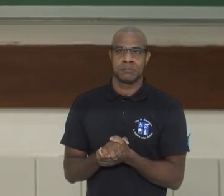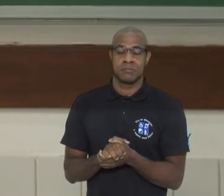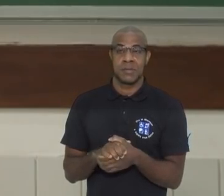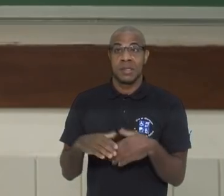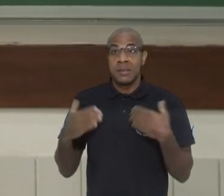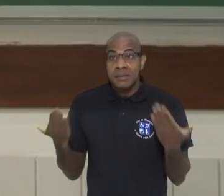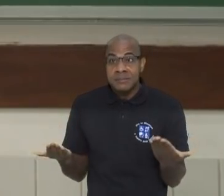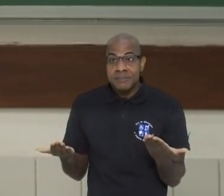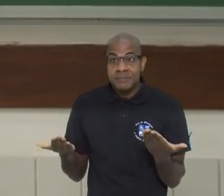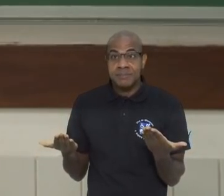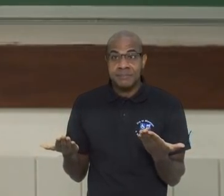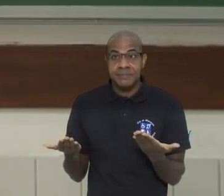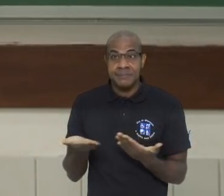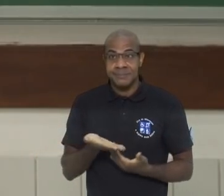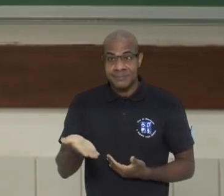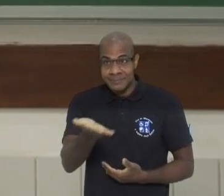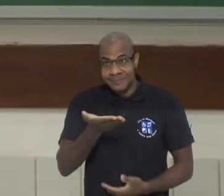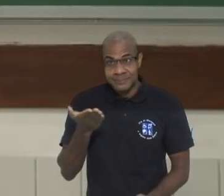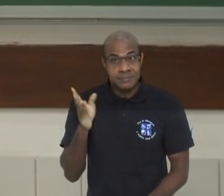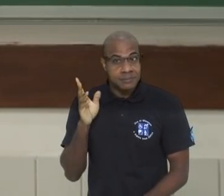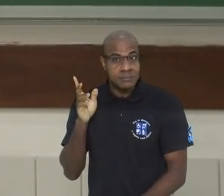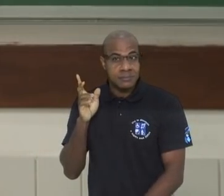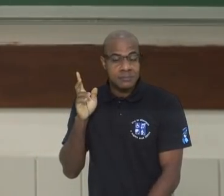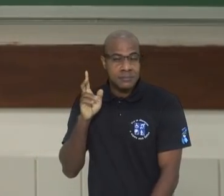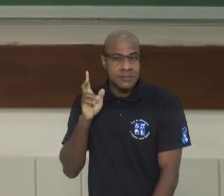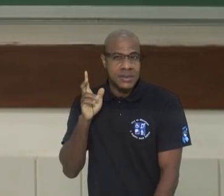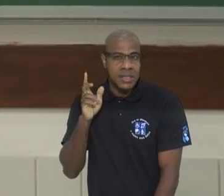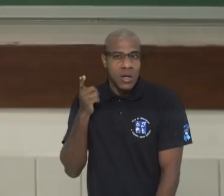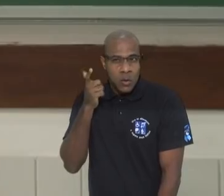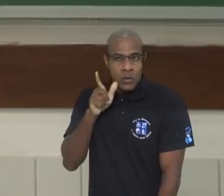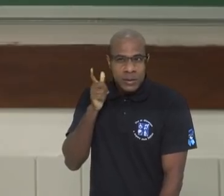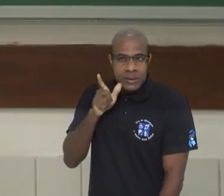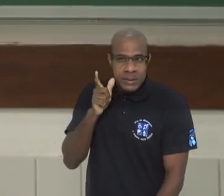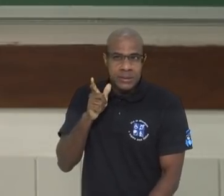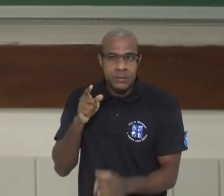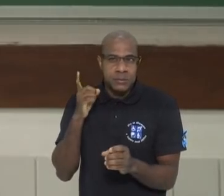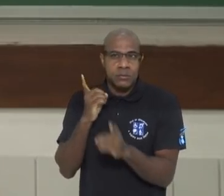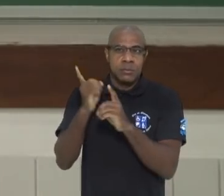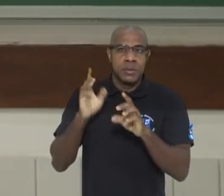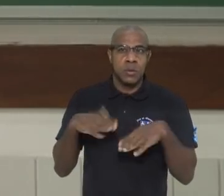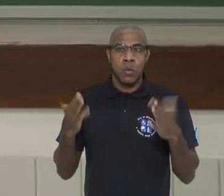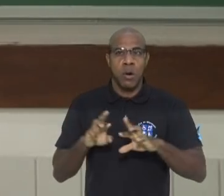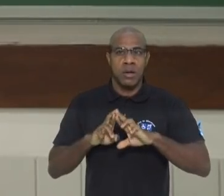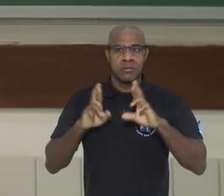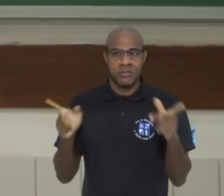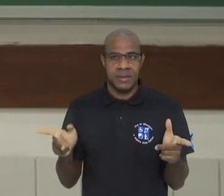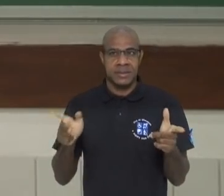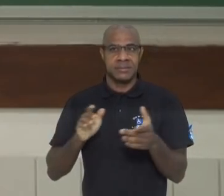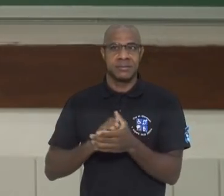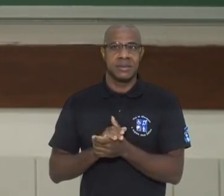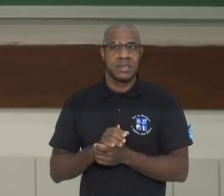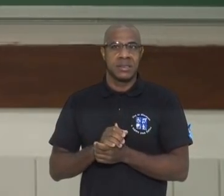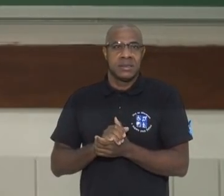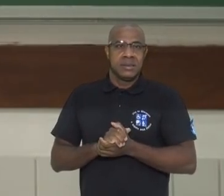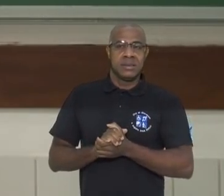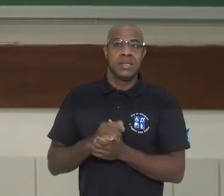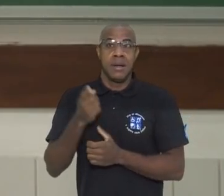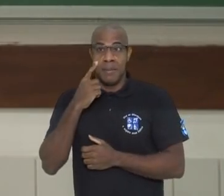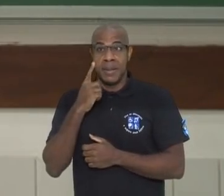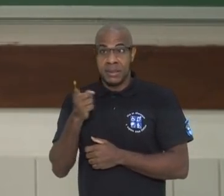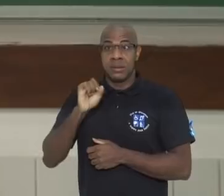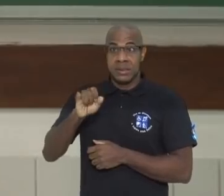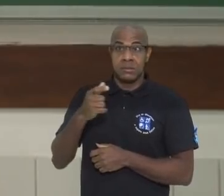aí, pessoal, conseguiram lembrar ali, recordar qual é a diferença? Quem não conseguiu fazer, presta